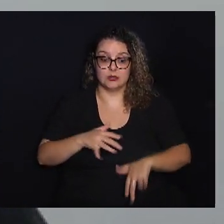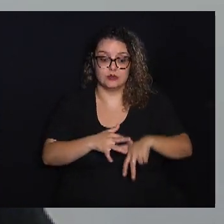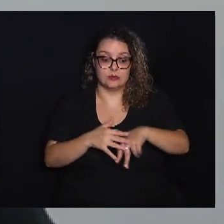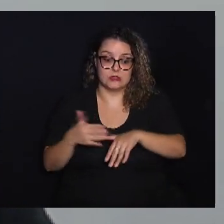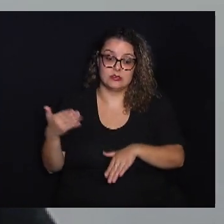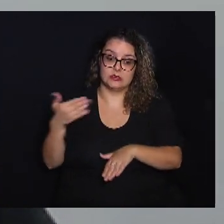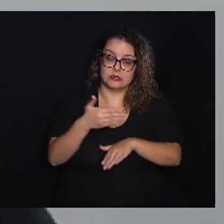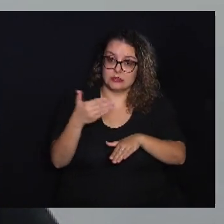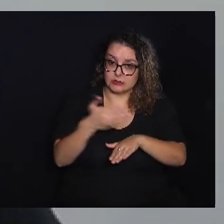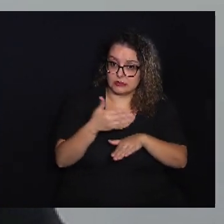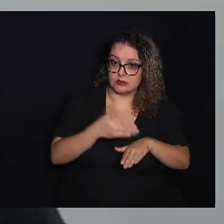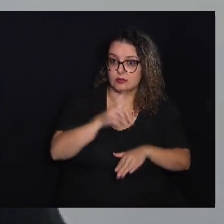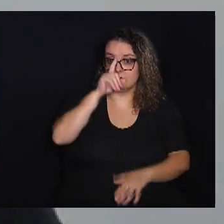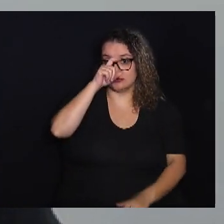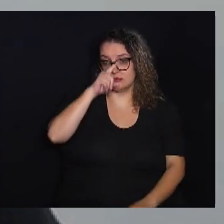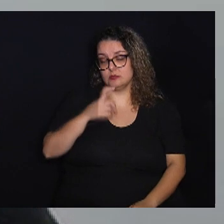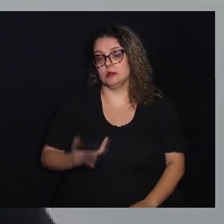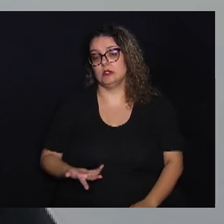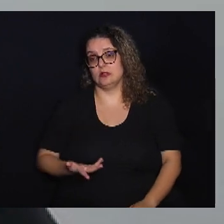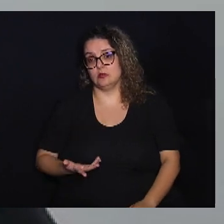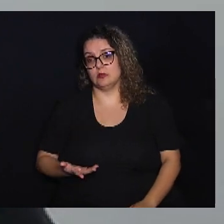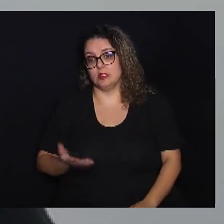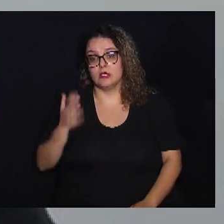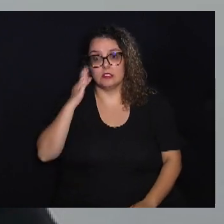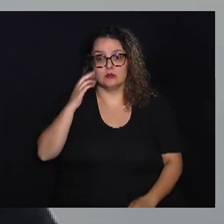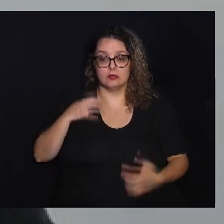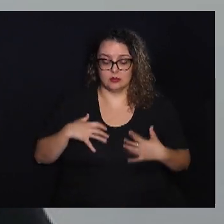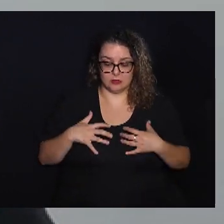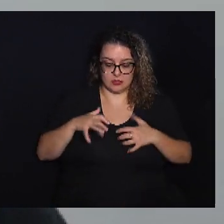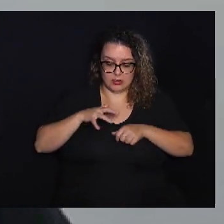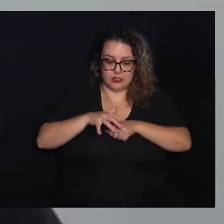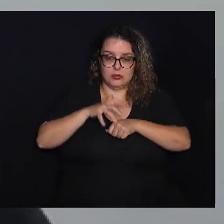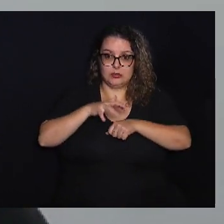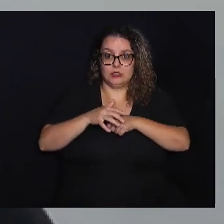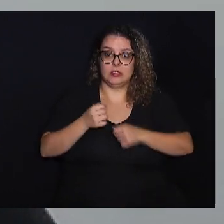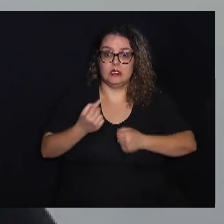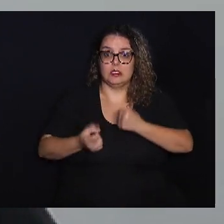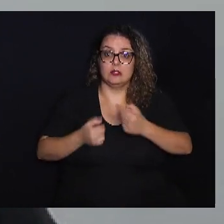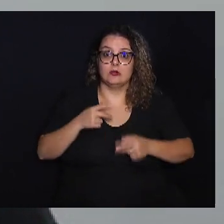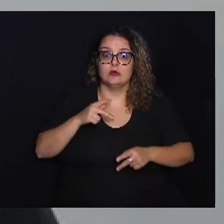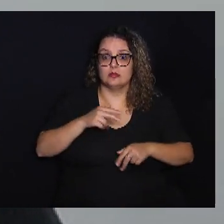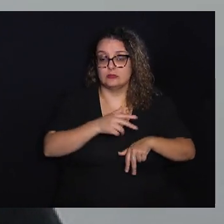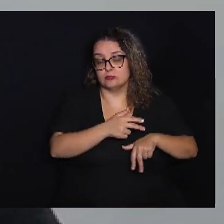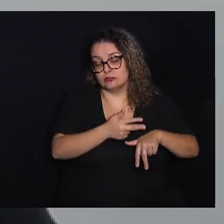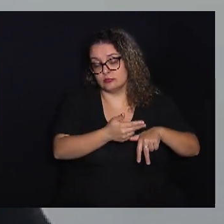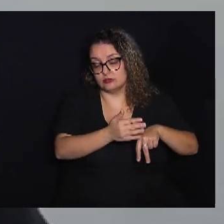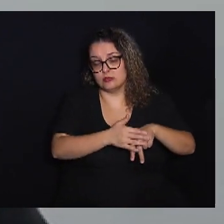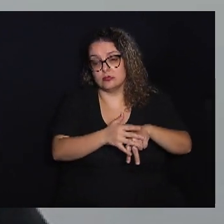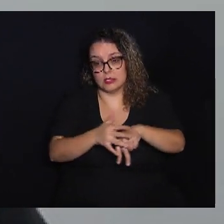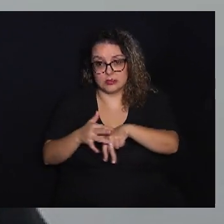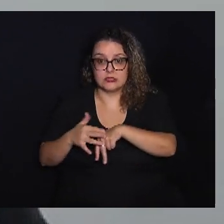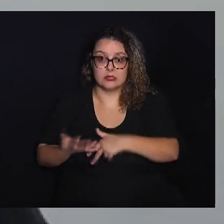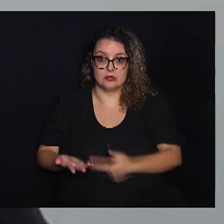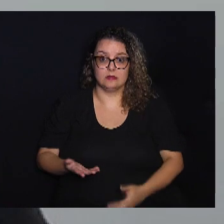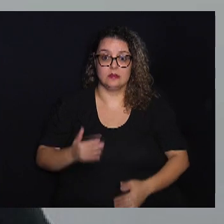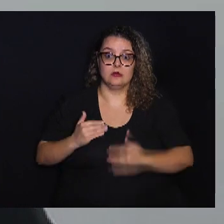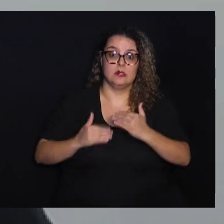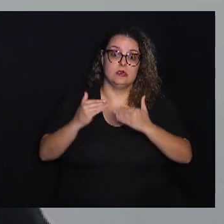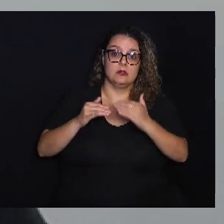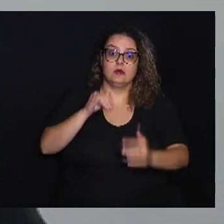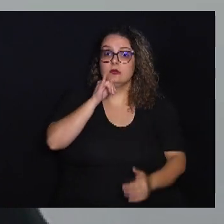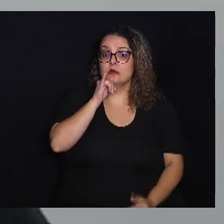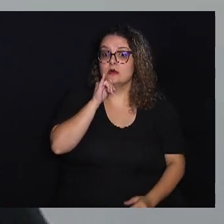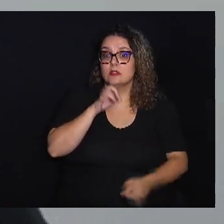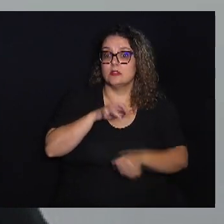pneumonia, né? E aí a pneumonia tem sua mortalidade também, né? Então, quando a gente está falando em poluição, não é só, né,